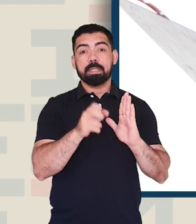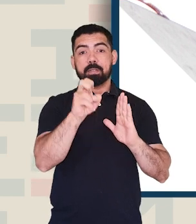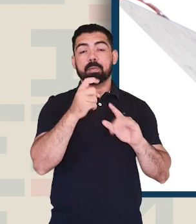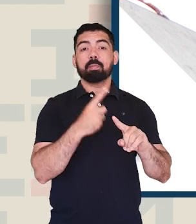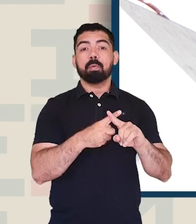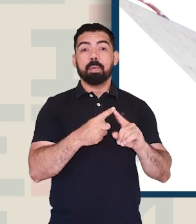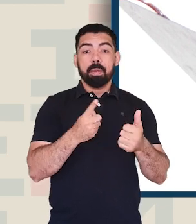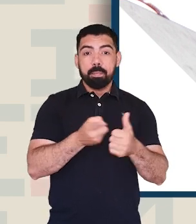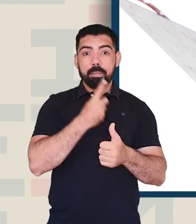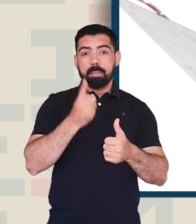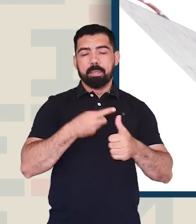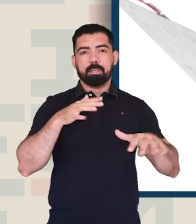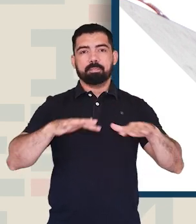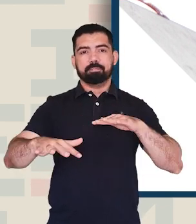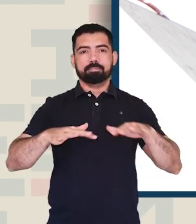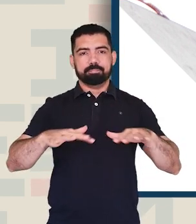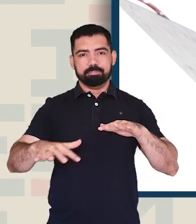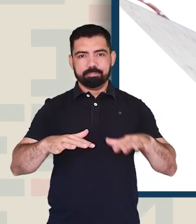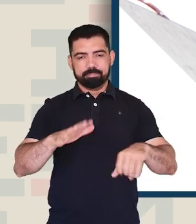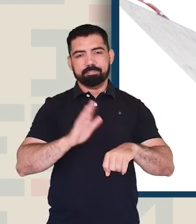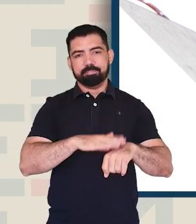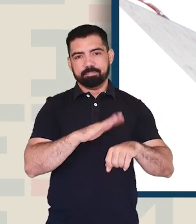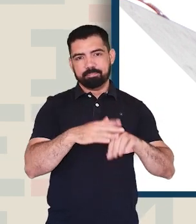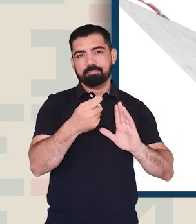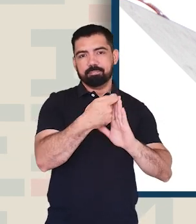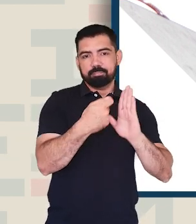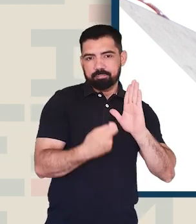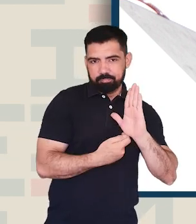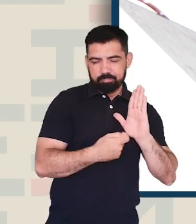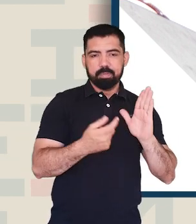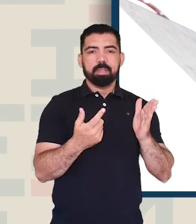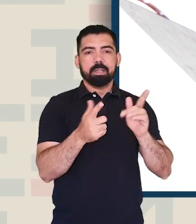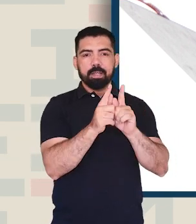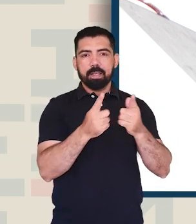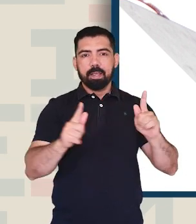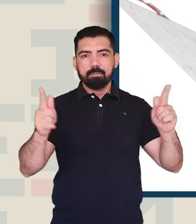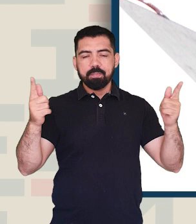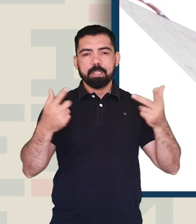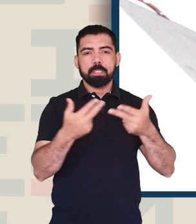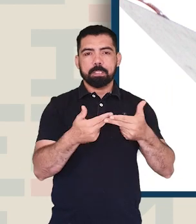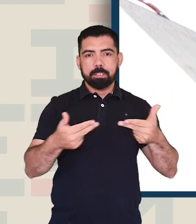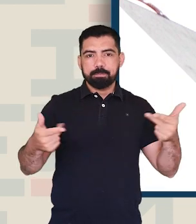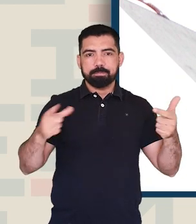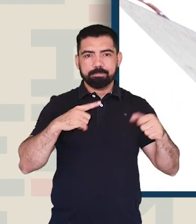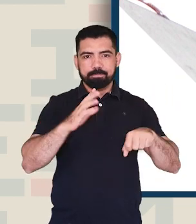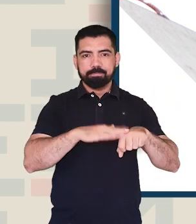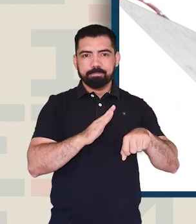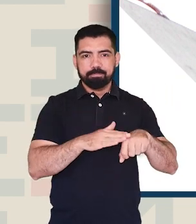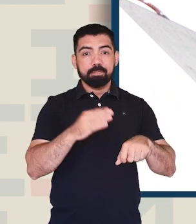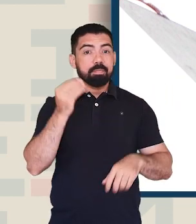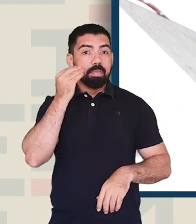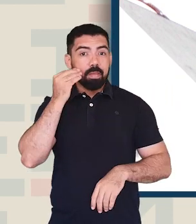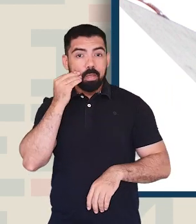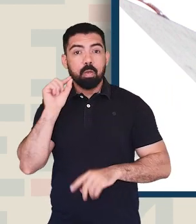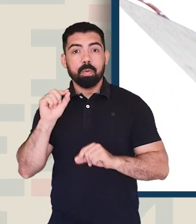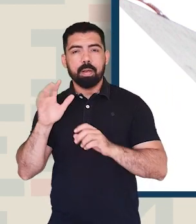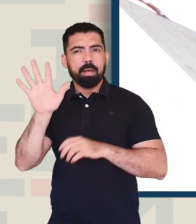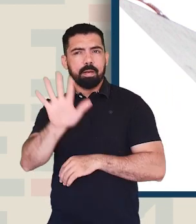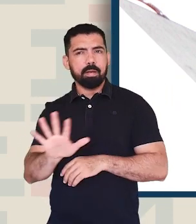primeiras manifestações de escrita, né? de grafia, de tentar